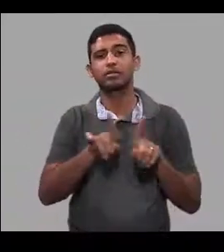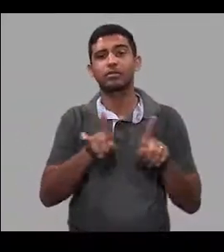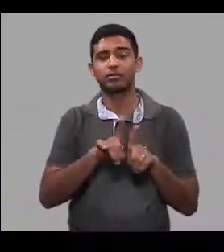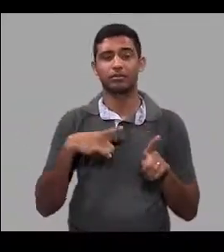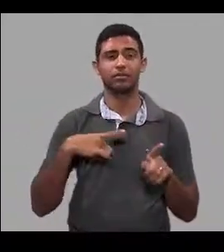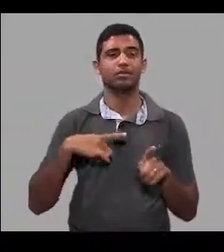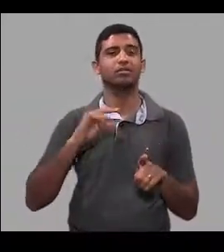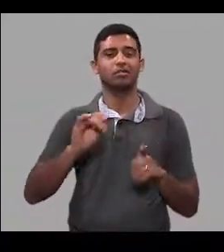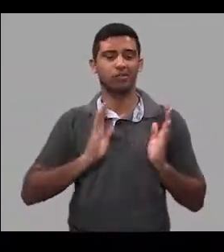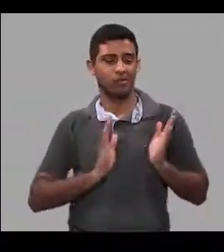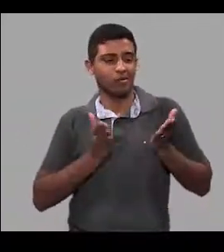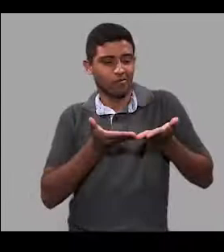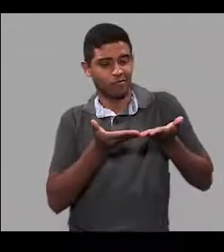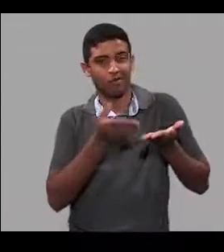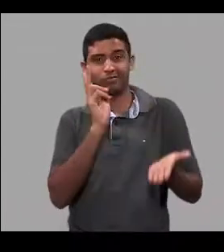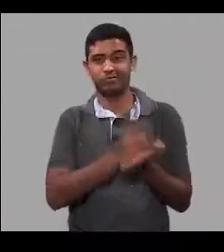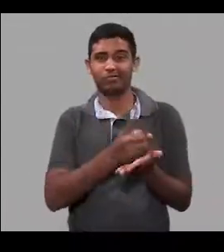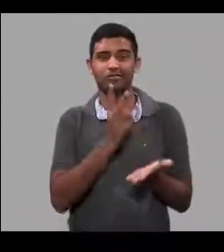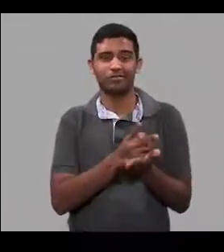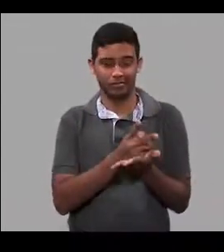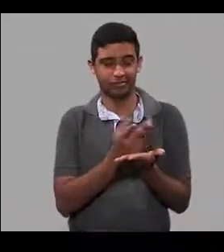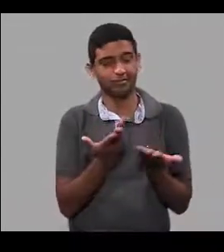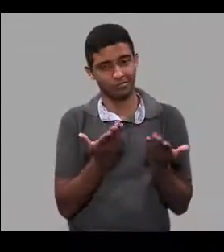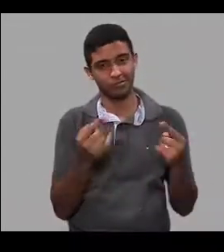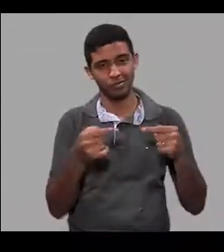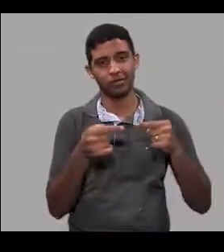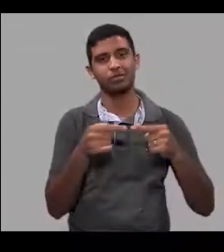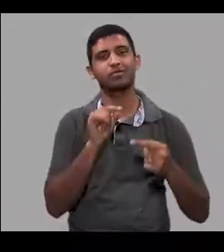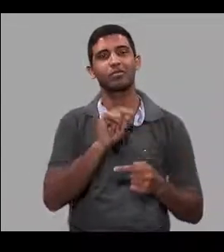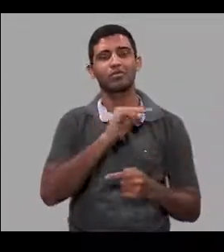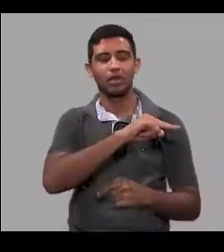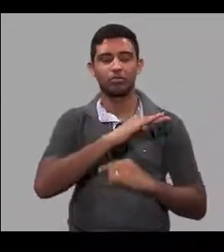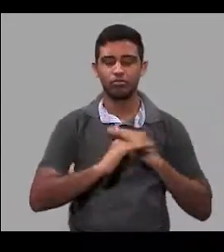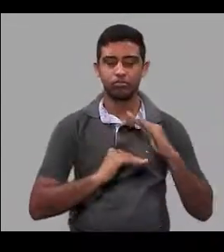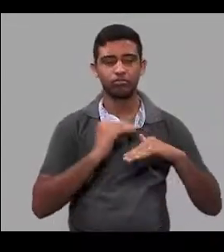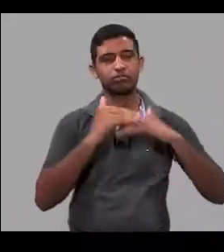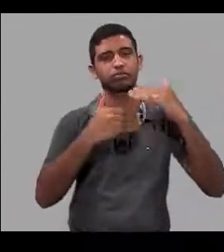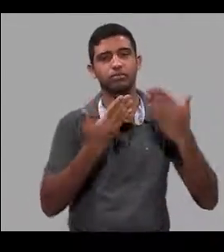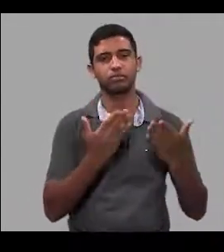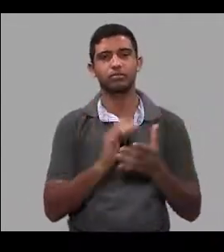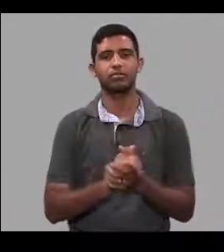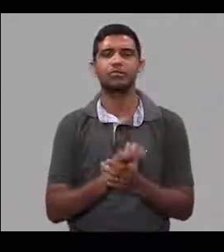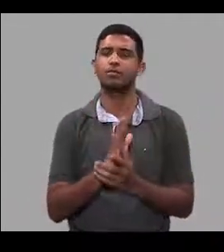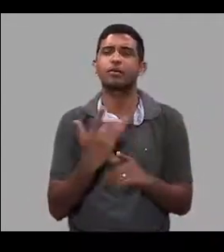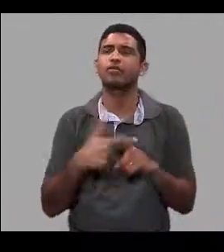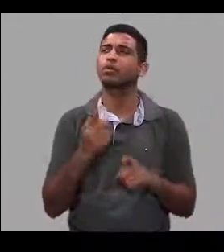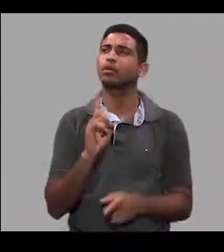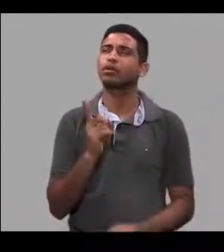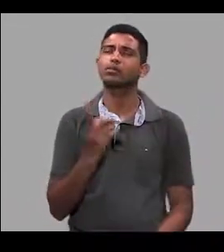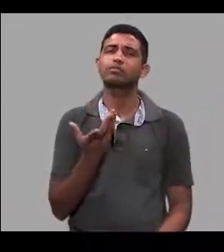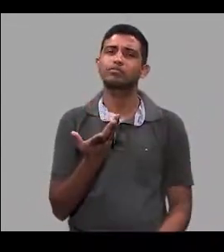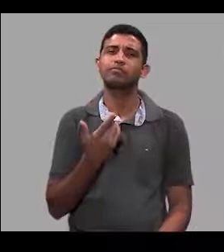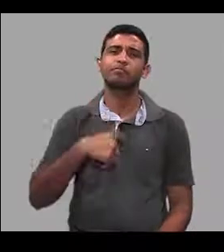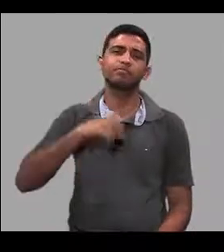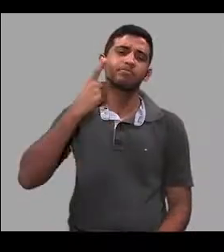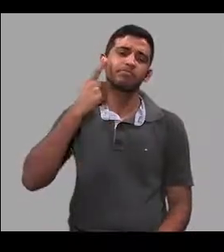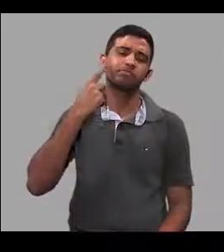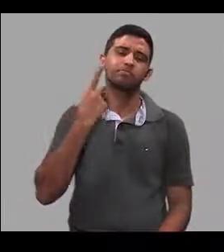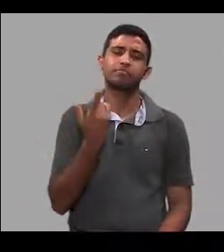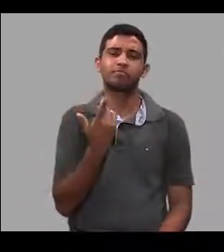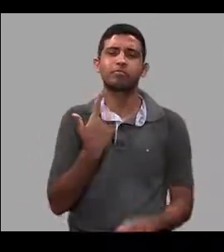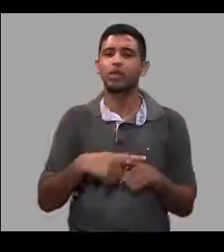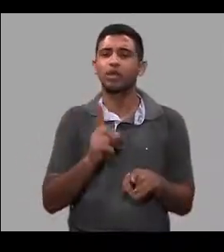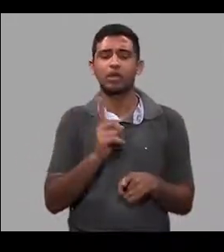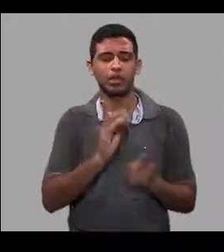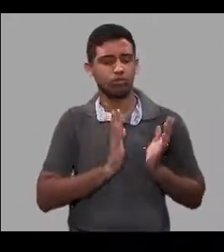também a experiência de um fórum permanente, que é o Fórum Permanente de Desenvolvimento. Uhum. Né? Falei, por que não a Assembleia